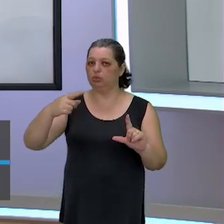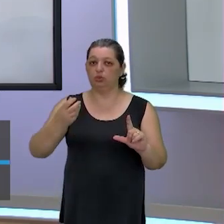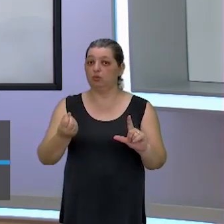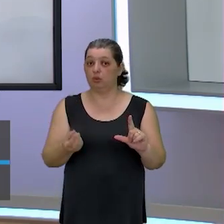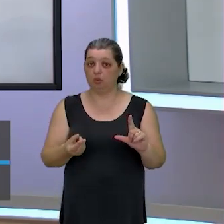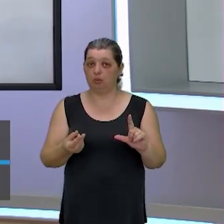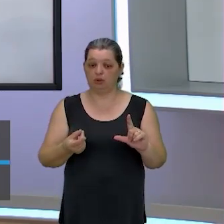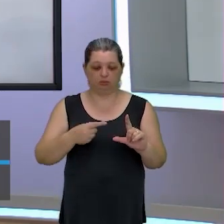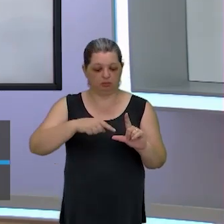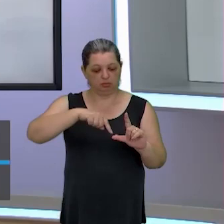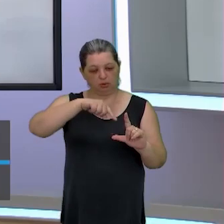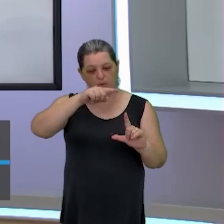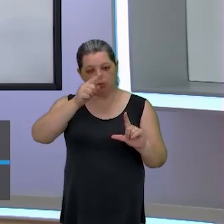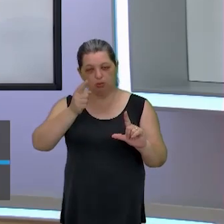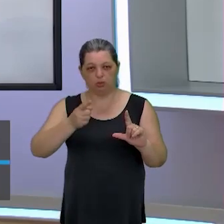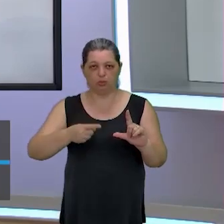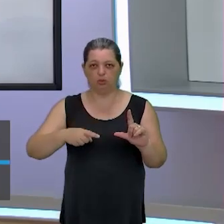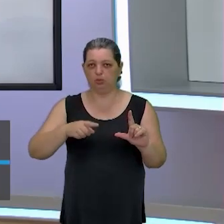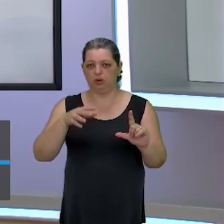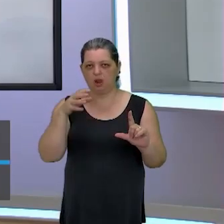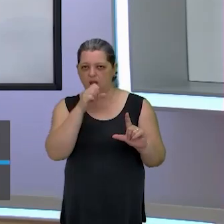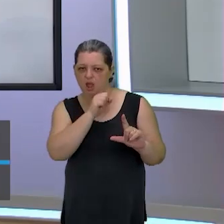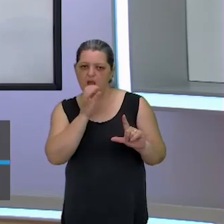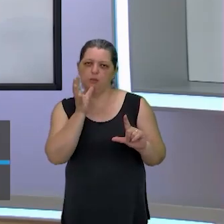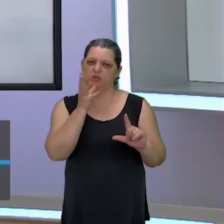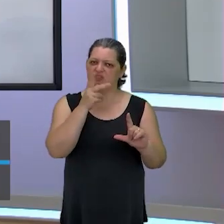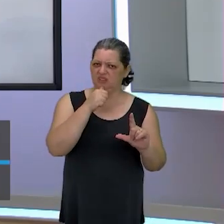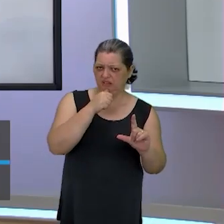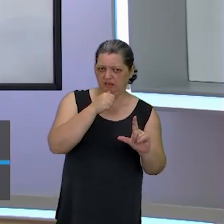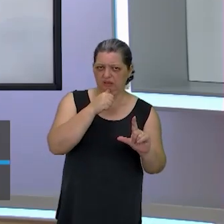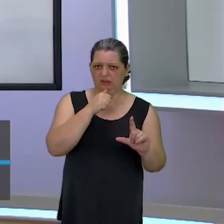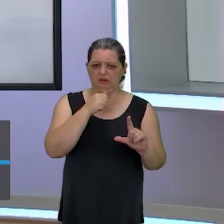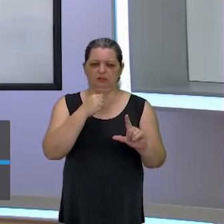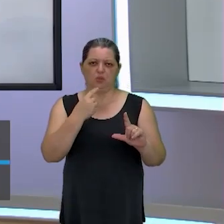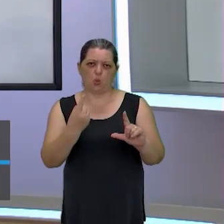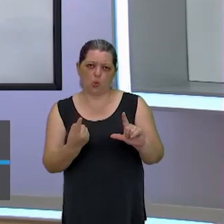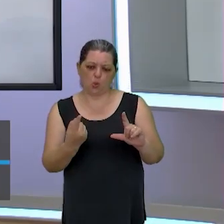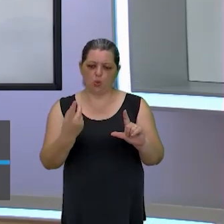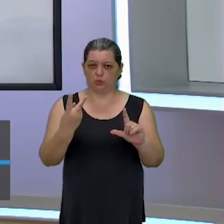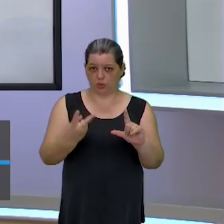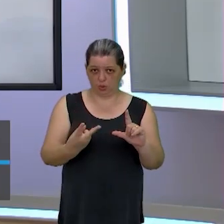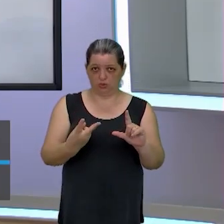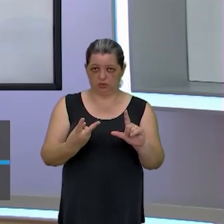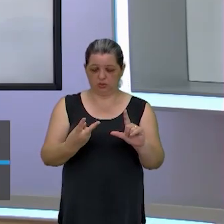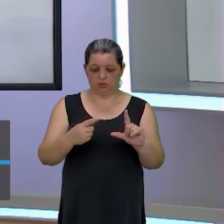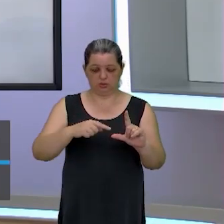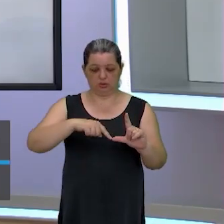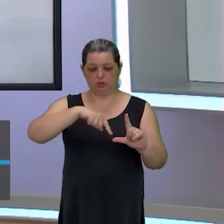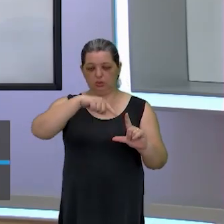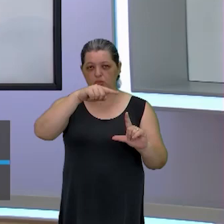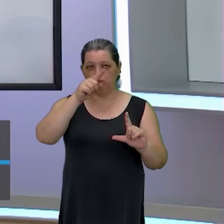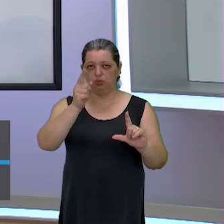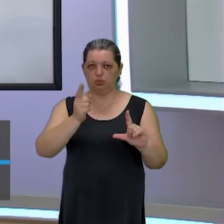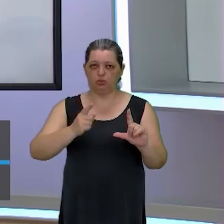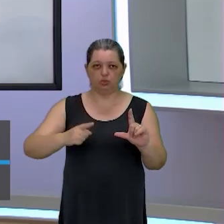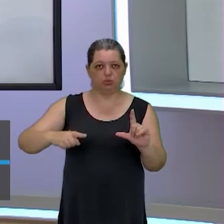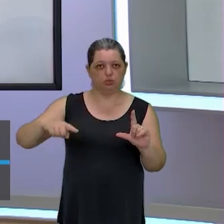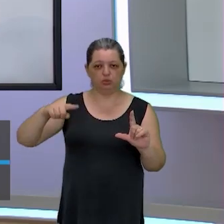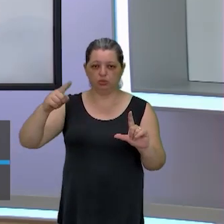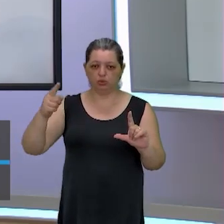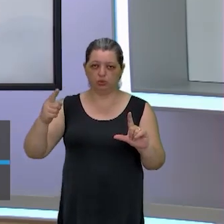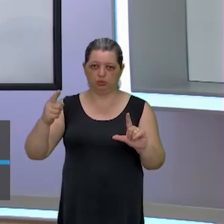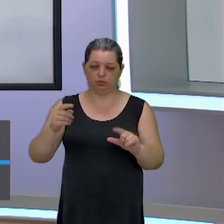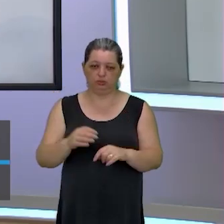propaga no espaço remédio aí um comprimento de onda duas comprimento de onda que tem a relação da crise da